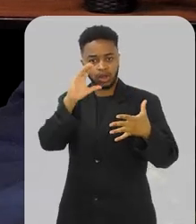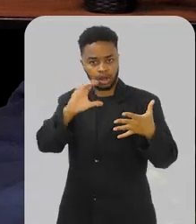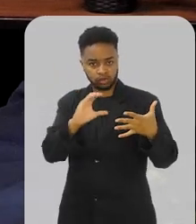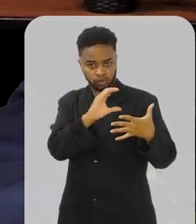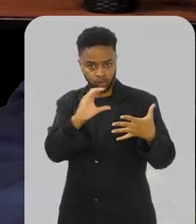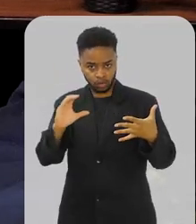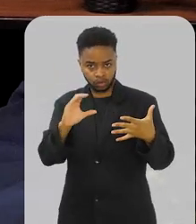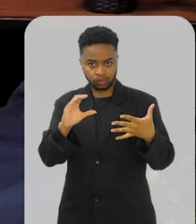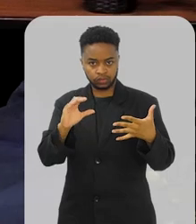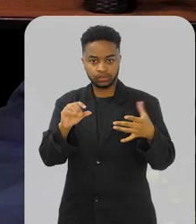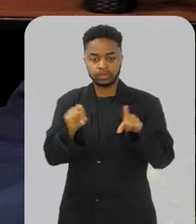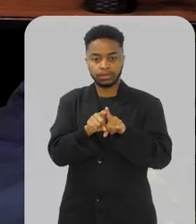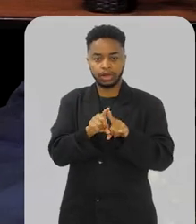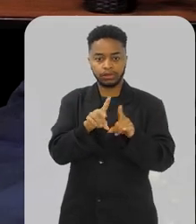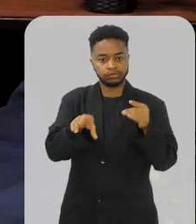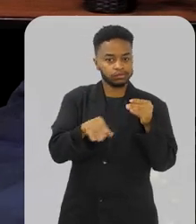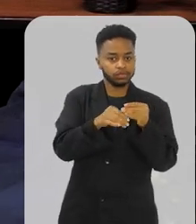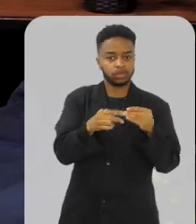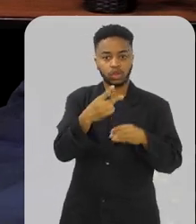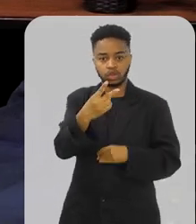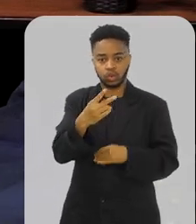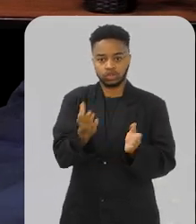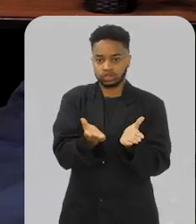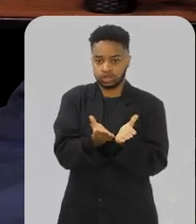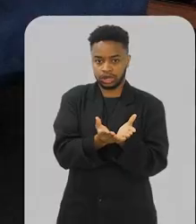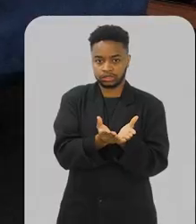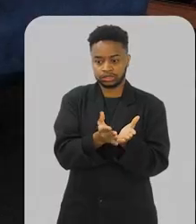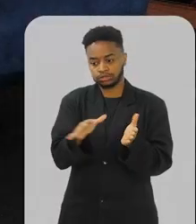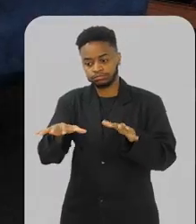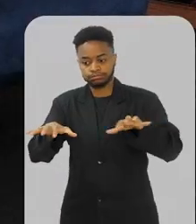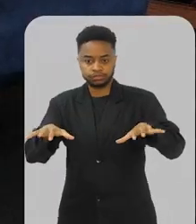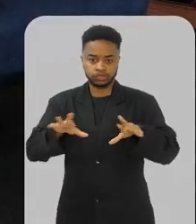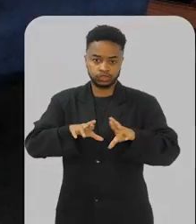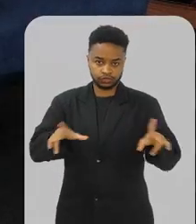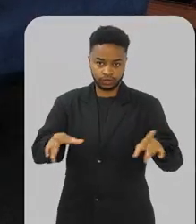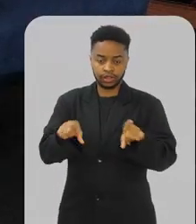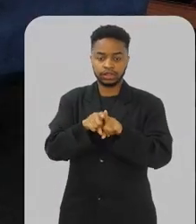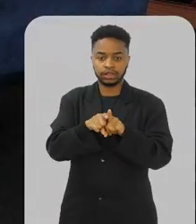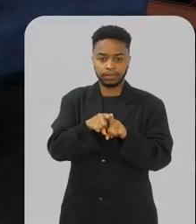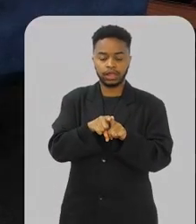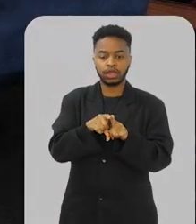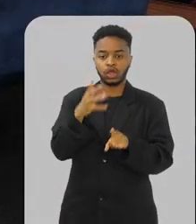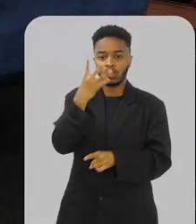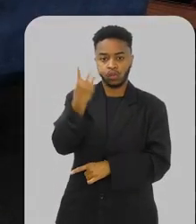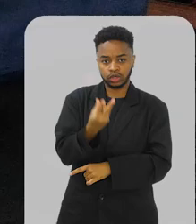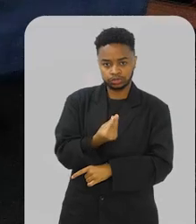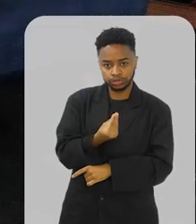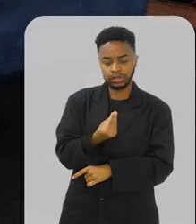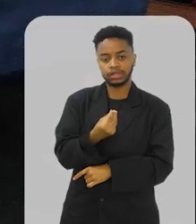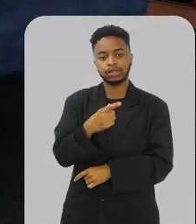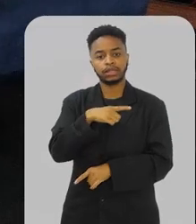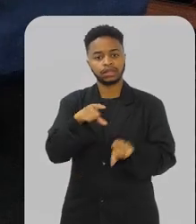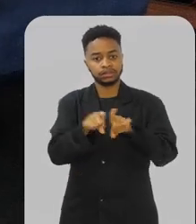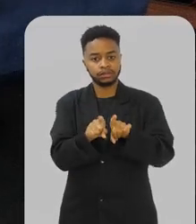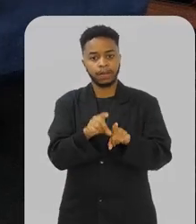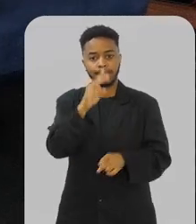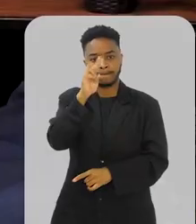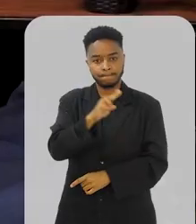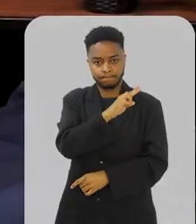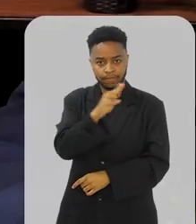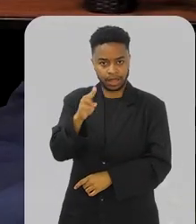o católico, e dois evangélicos de segmentos diferentes. E um espírita. E tem um